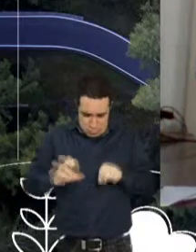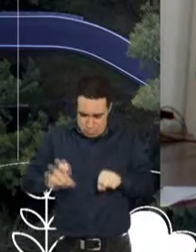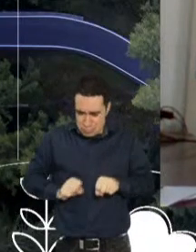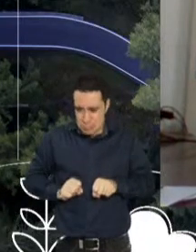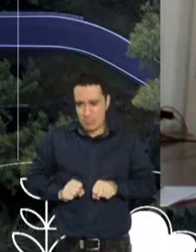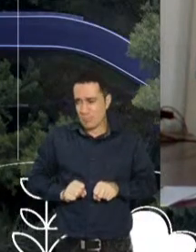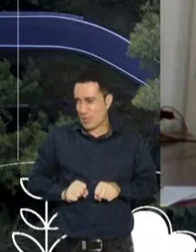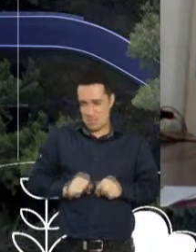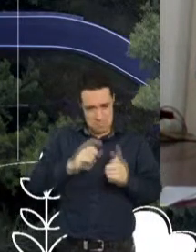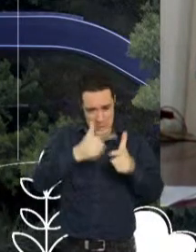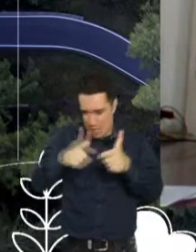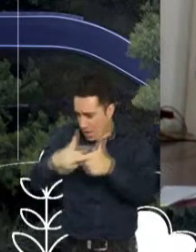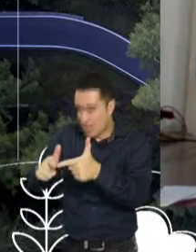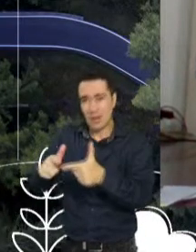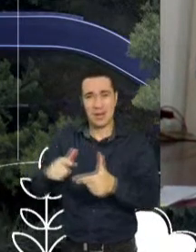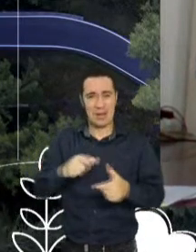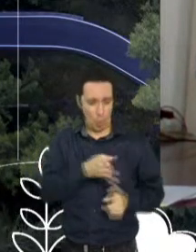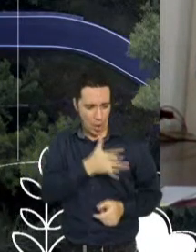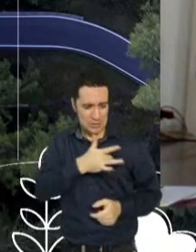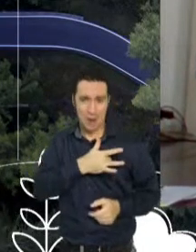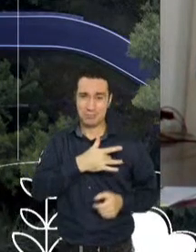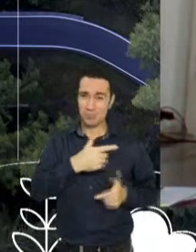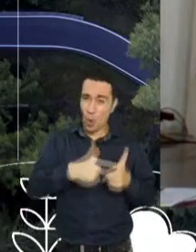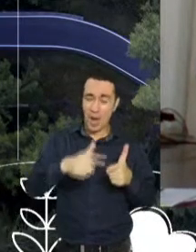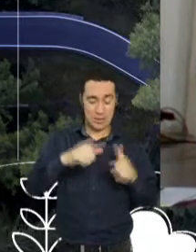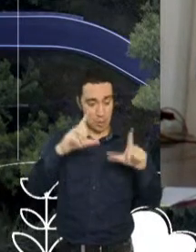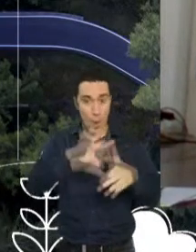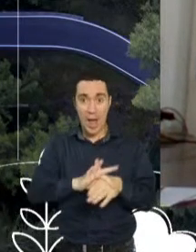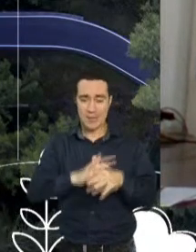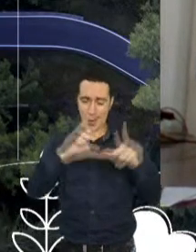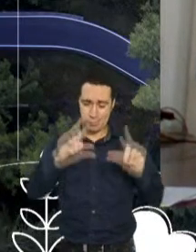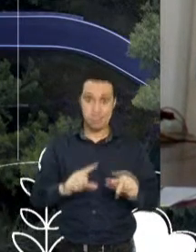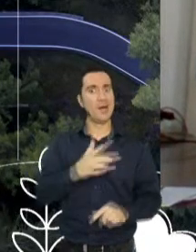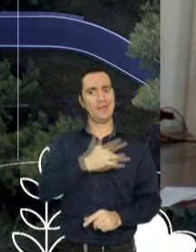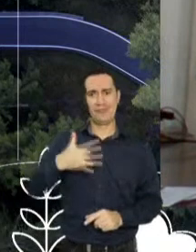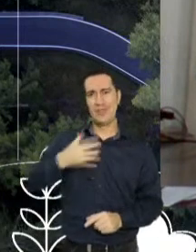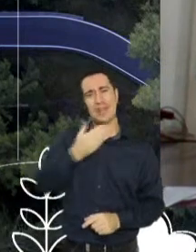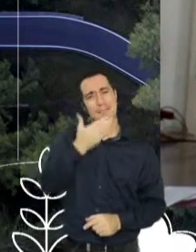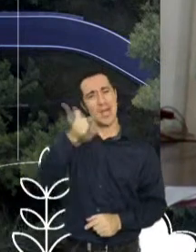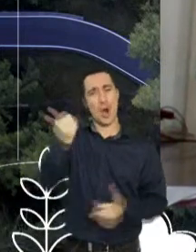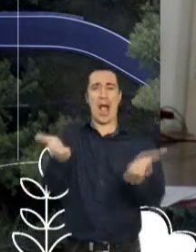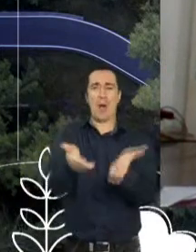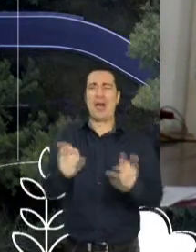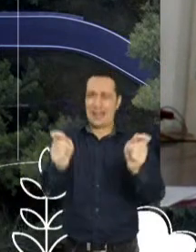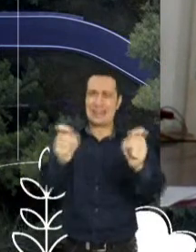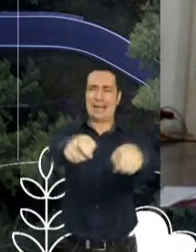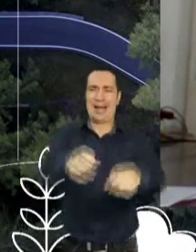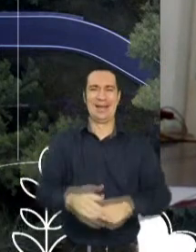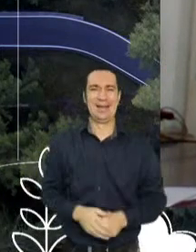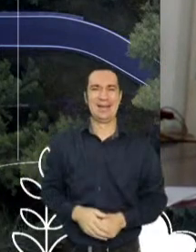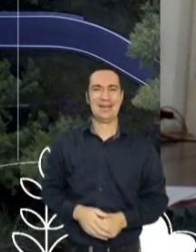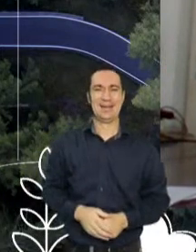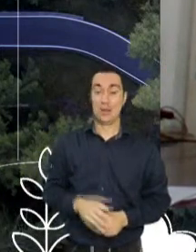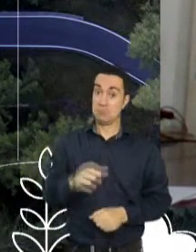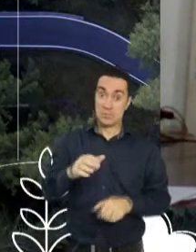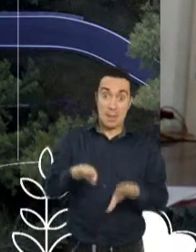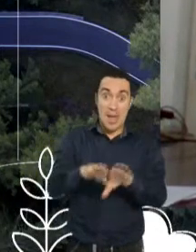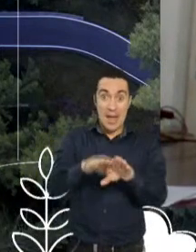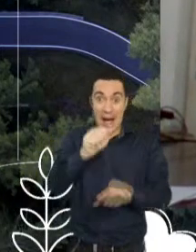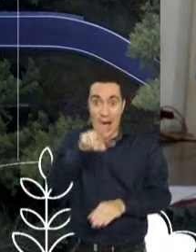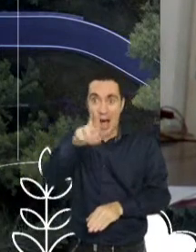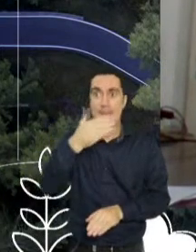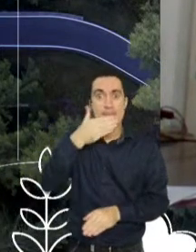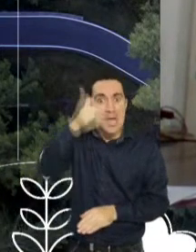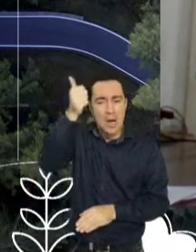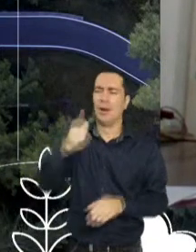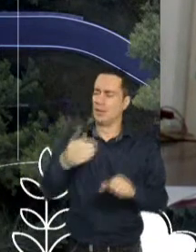artrose e também de doença cardiovascular. Ou seja, a tua vida melhora agora. E se você sair do nível de poluição, você deixa de fumar esse